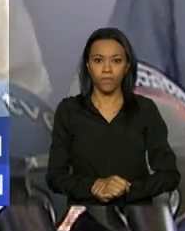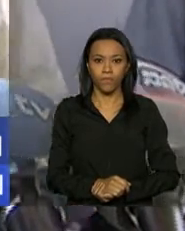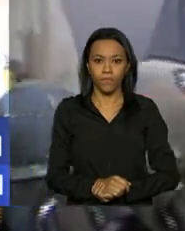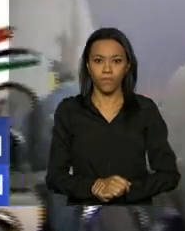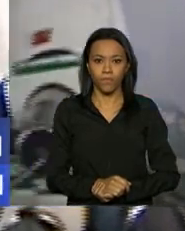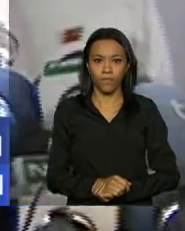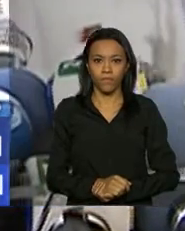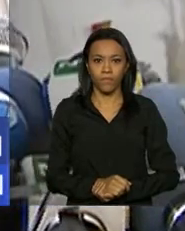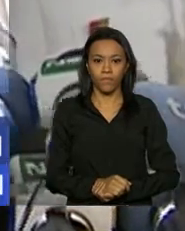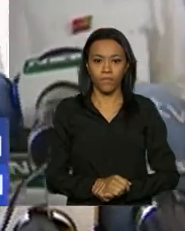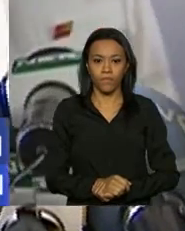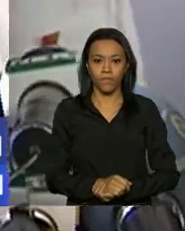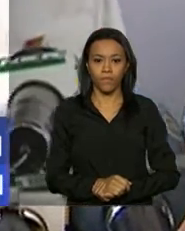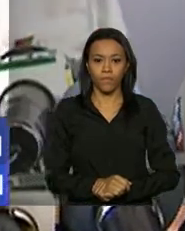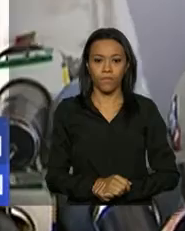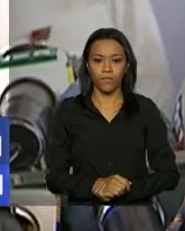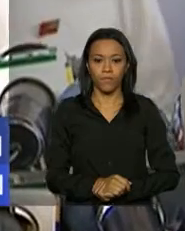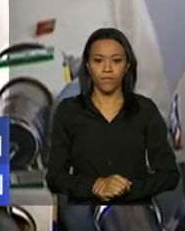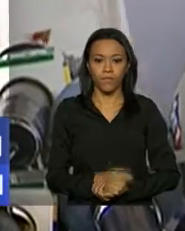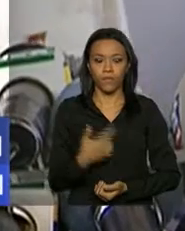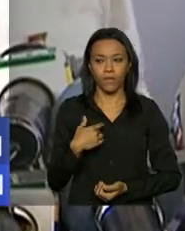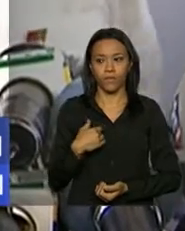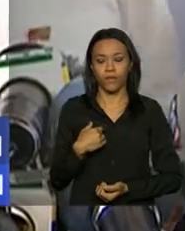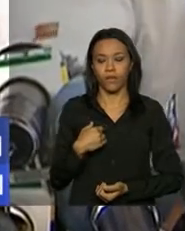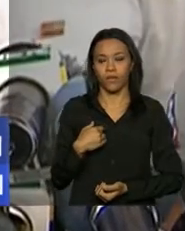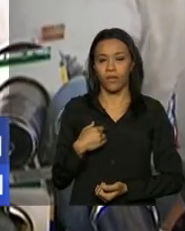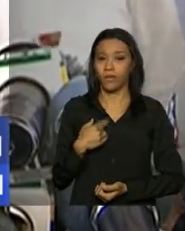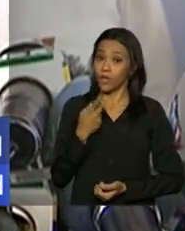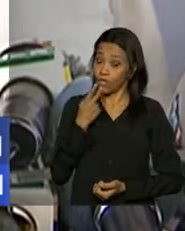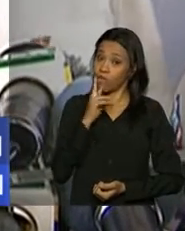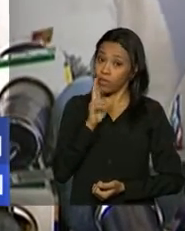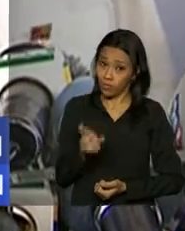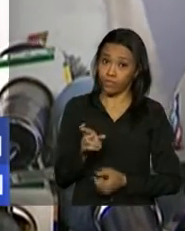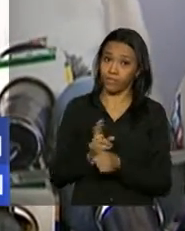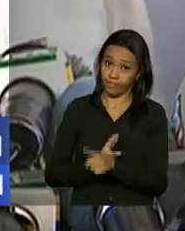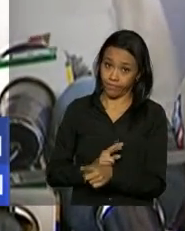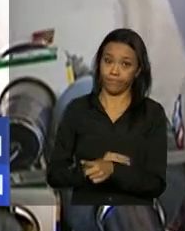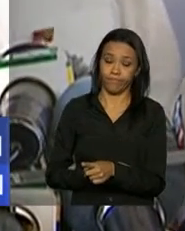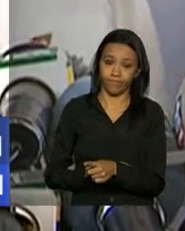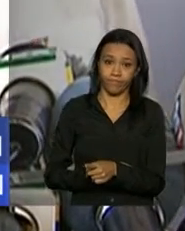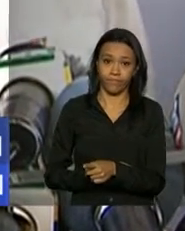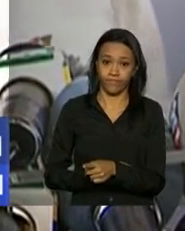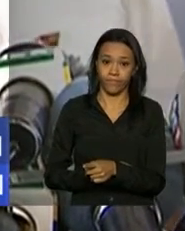Já começando agora. Minha querida, eu quero te dizer o seguinte.